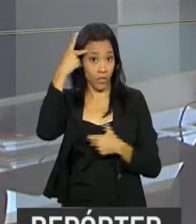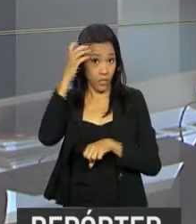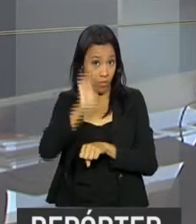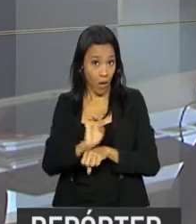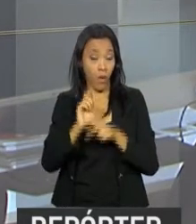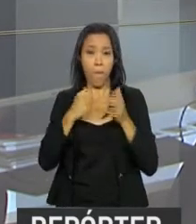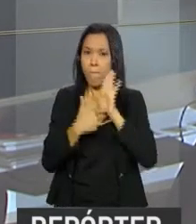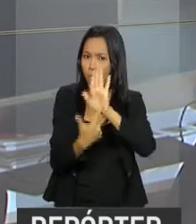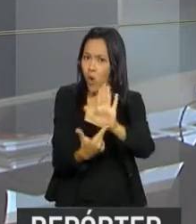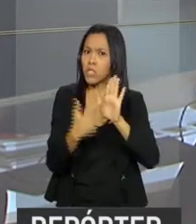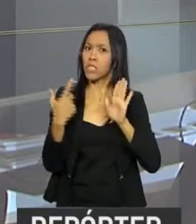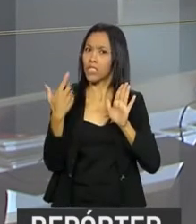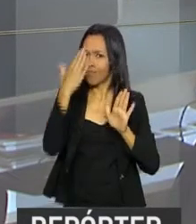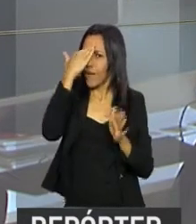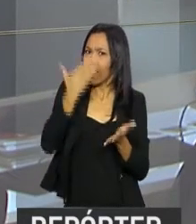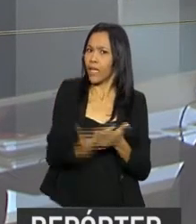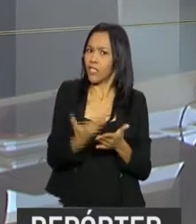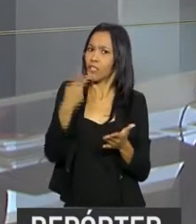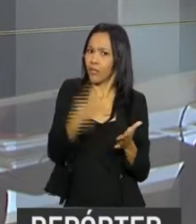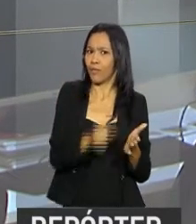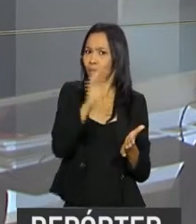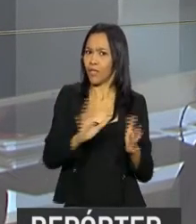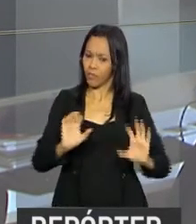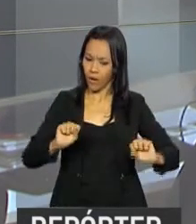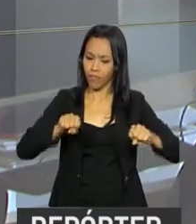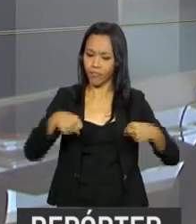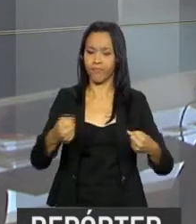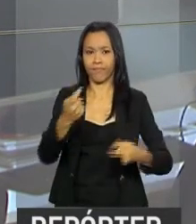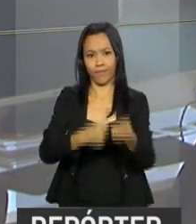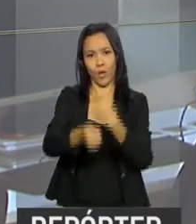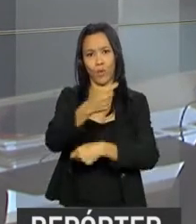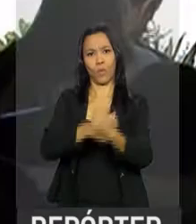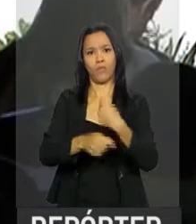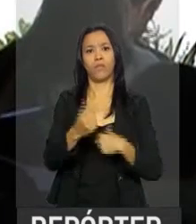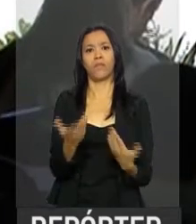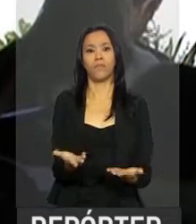cenário mostra aumento da confiança para a retomada da economia.